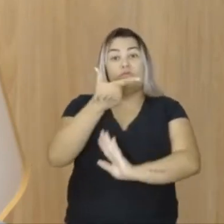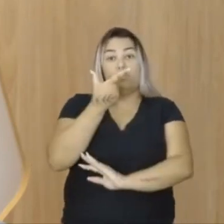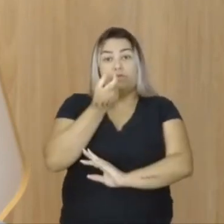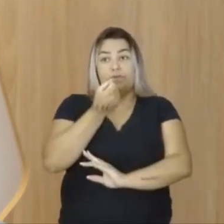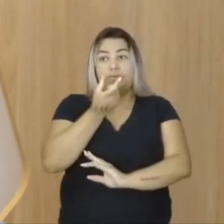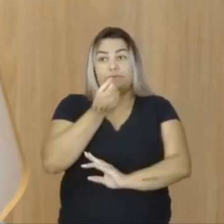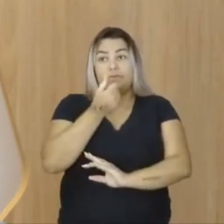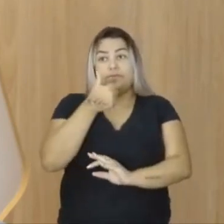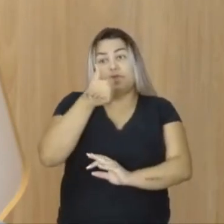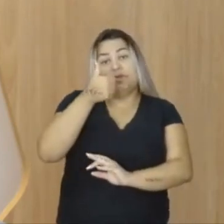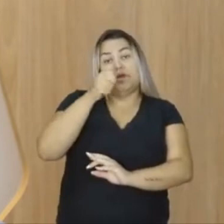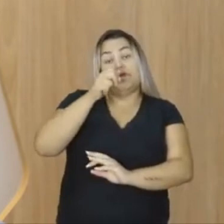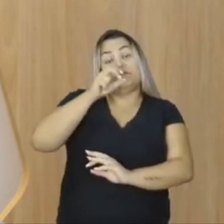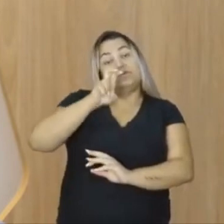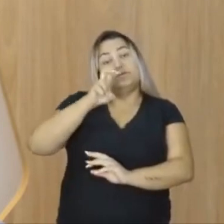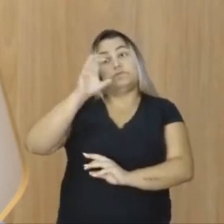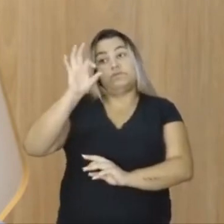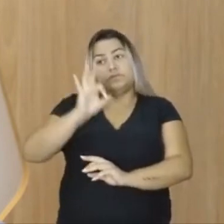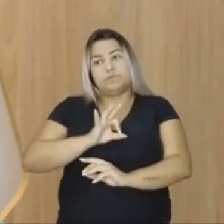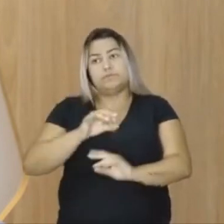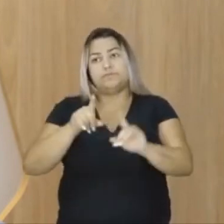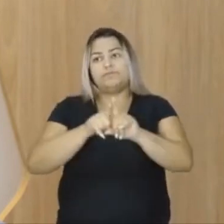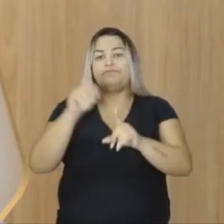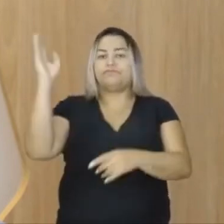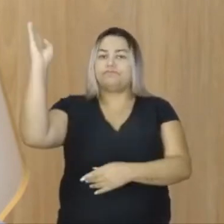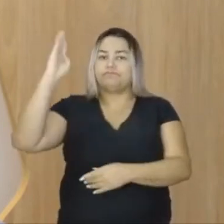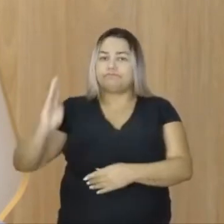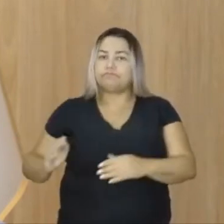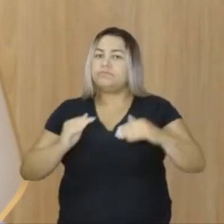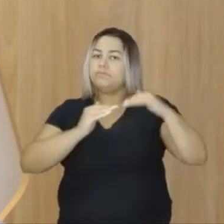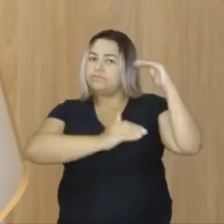de 5%. E depois o Brasil passou a ter crescimento